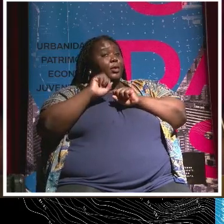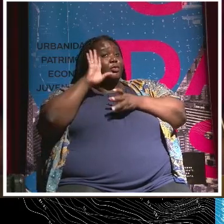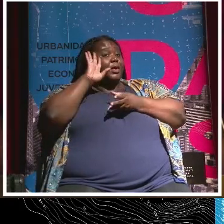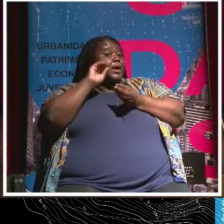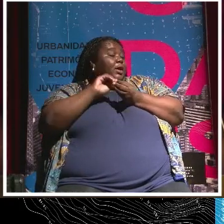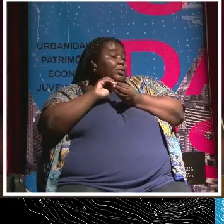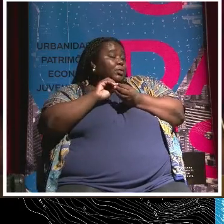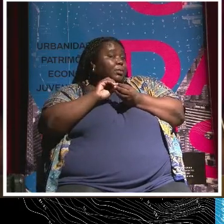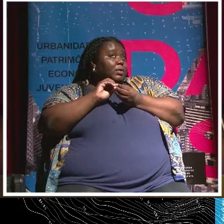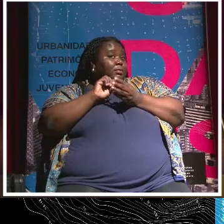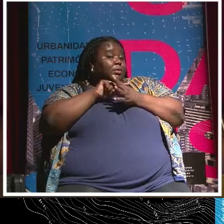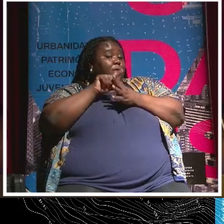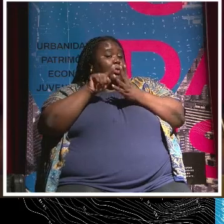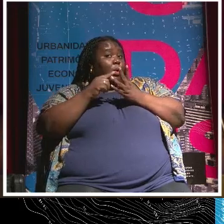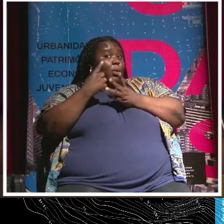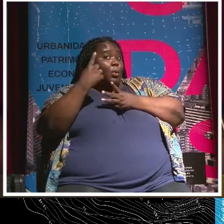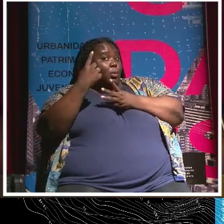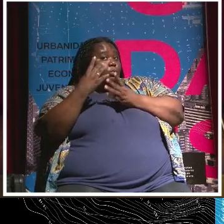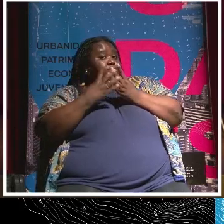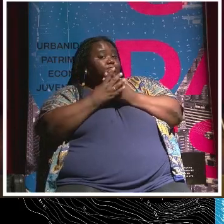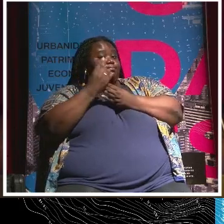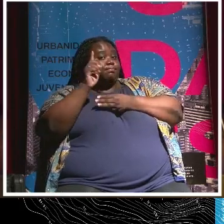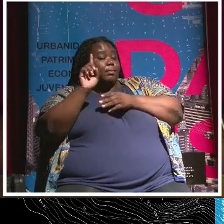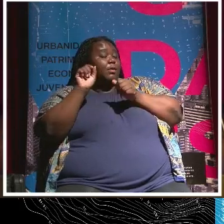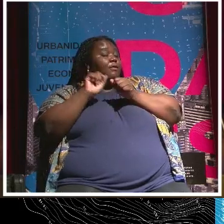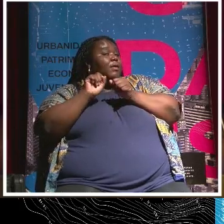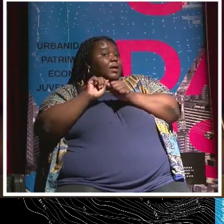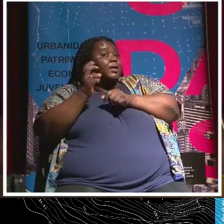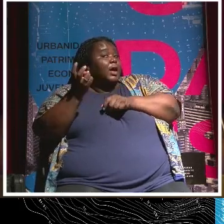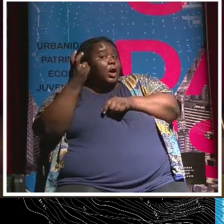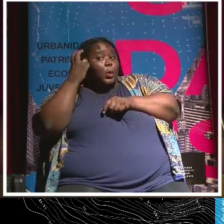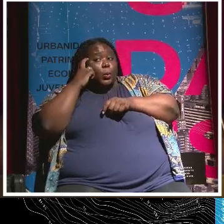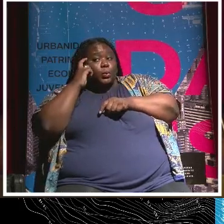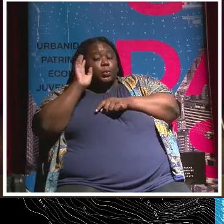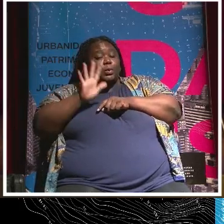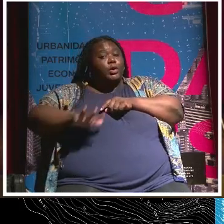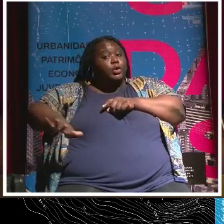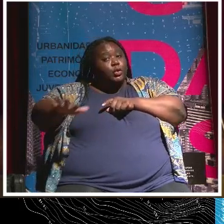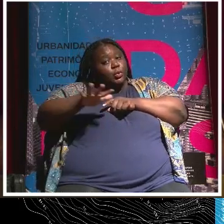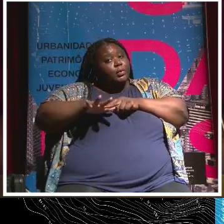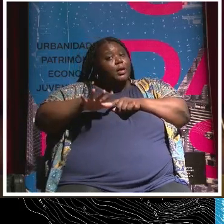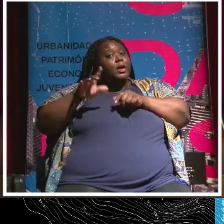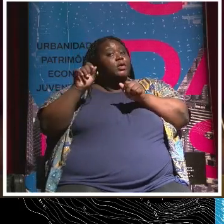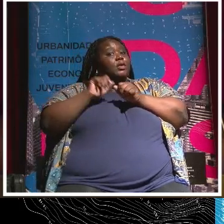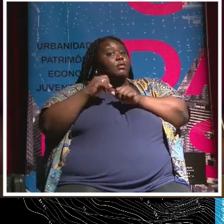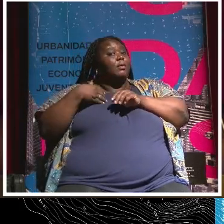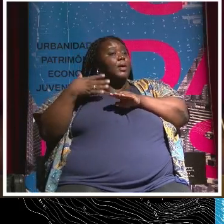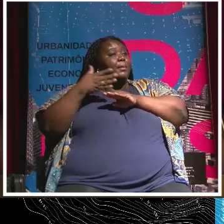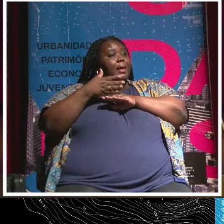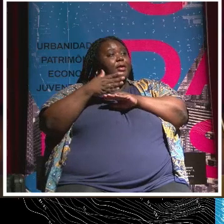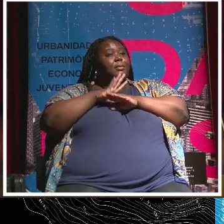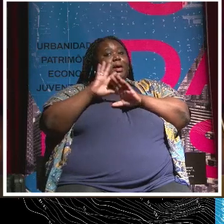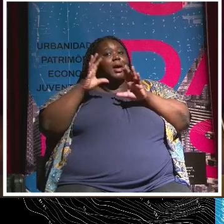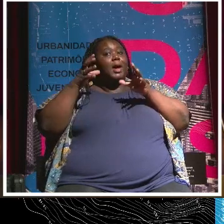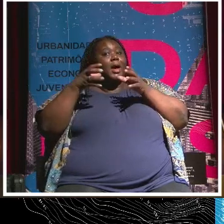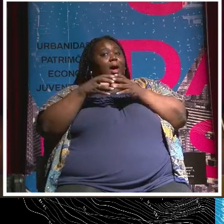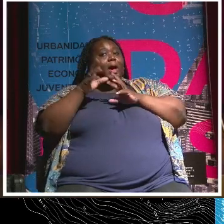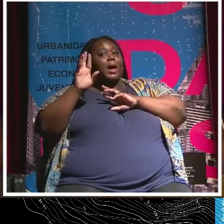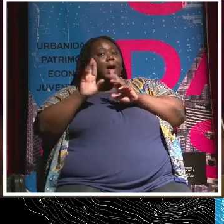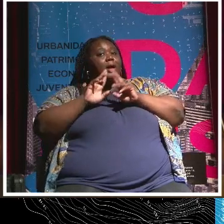questão: realizar cultura nos territórios que compõem as cidades tem uma